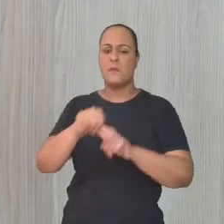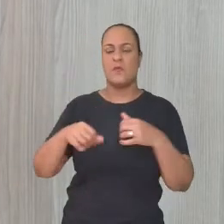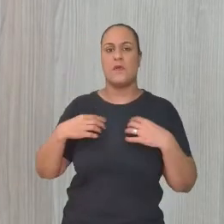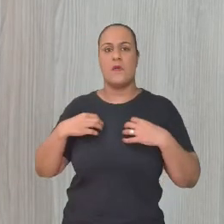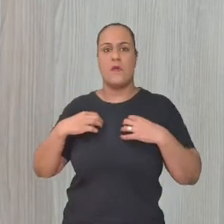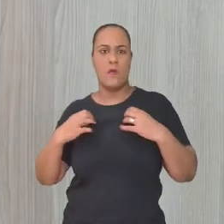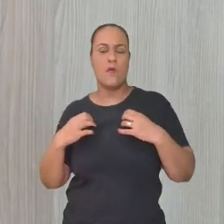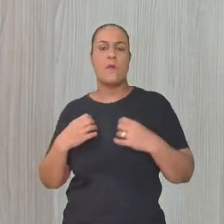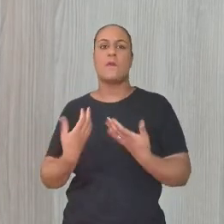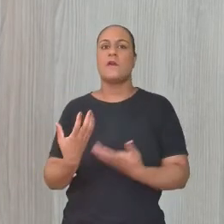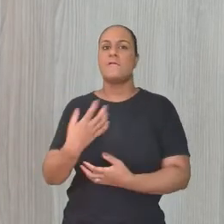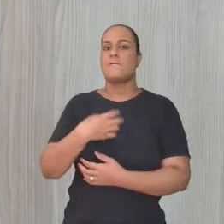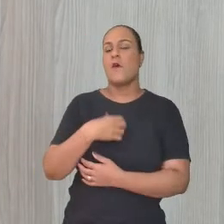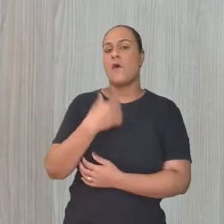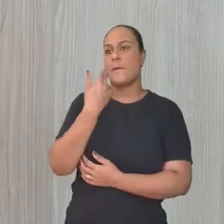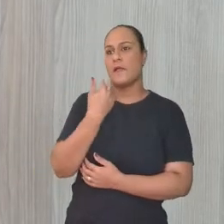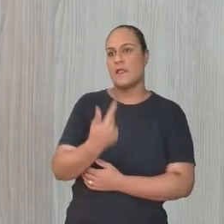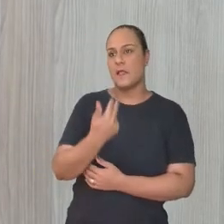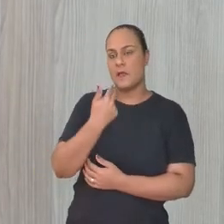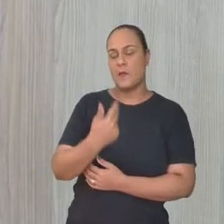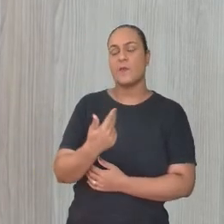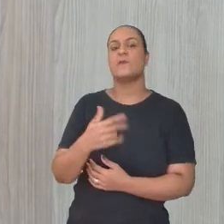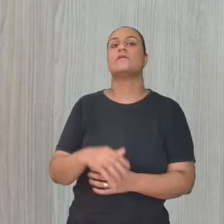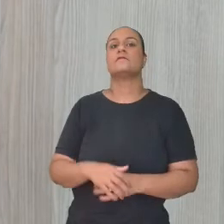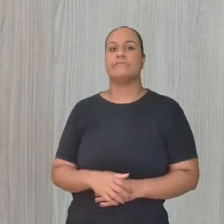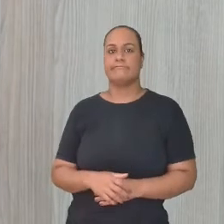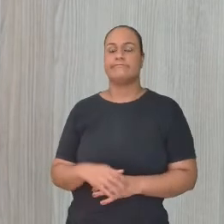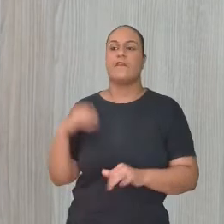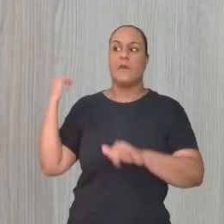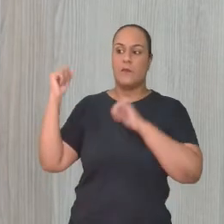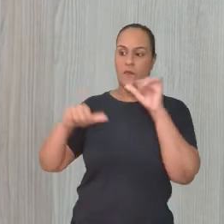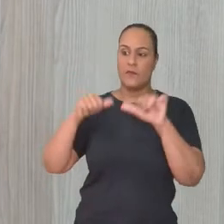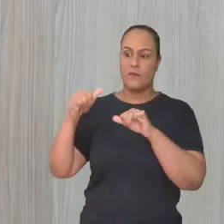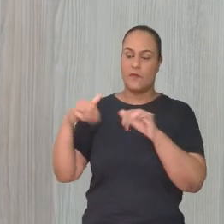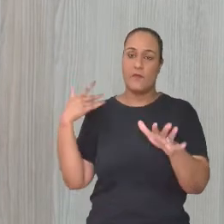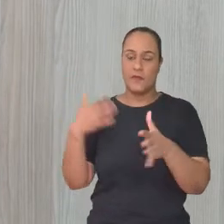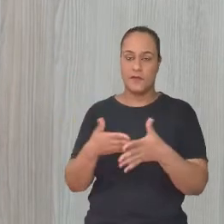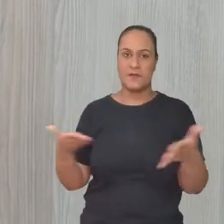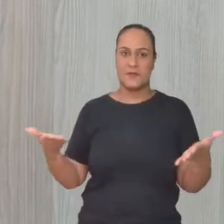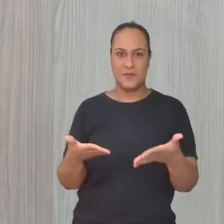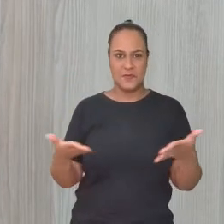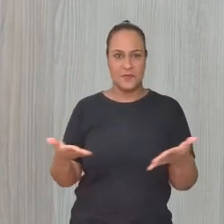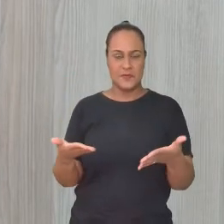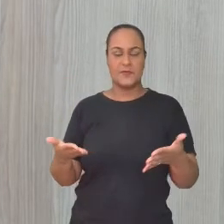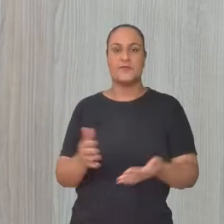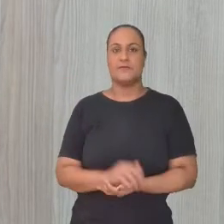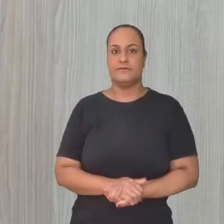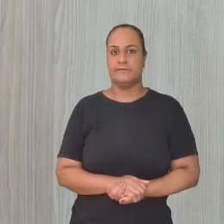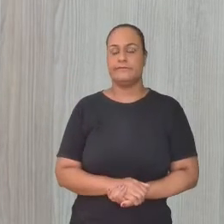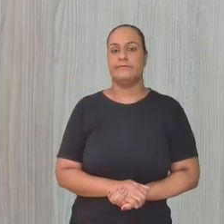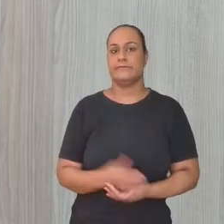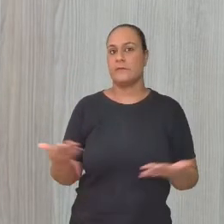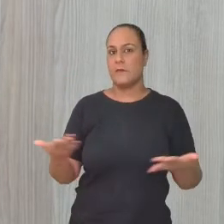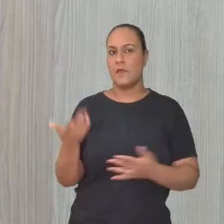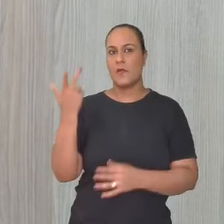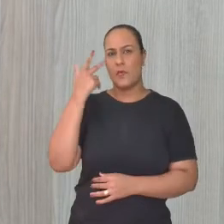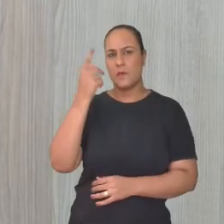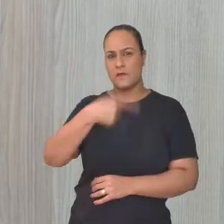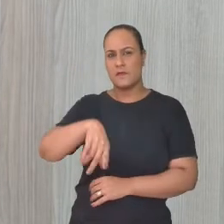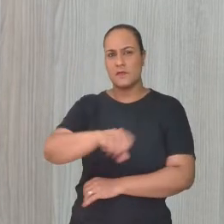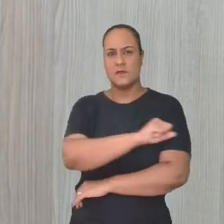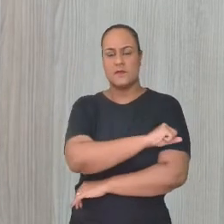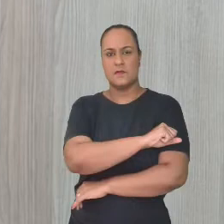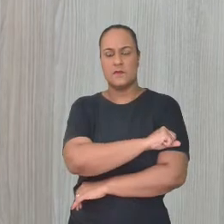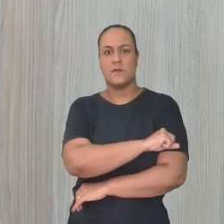jeito de falar, e a gente vai passando por isso até nos dias de hoje, né, porque hoje em dia é bem comum, vocês aí do 8º ano,